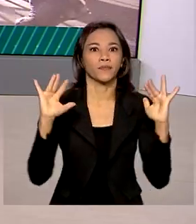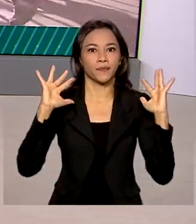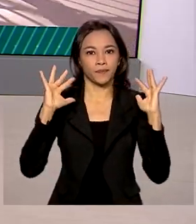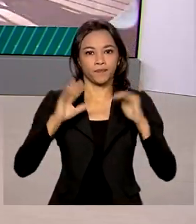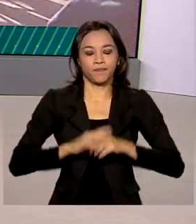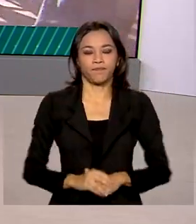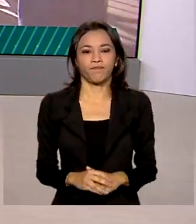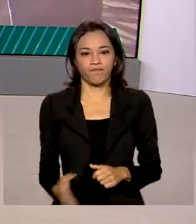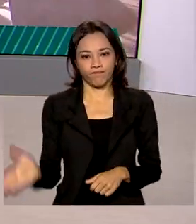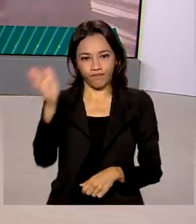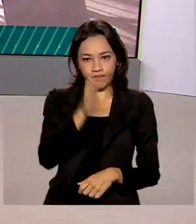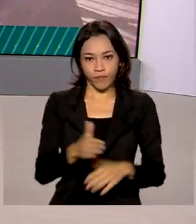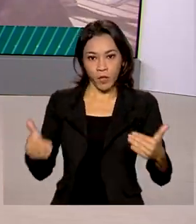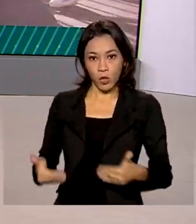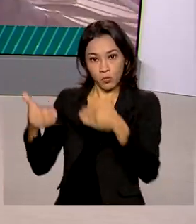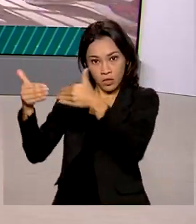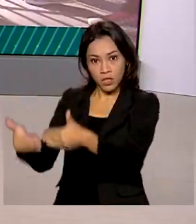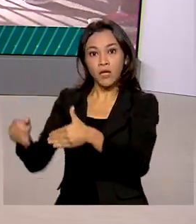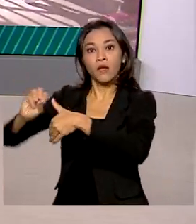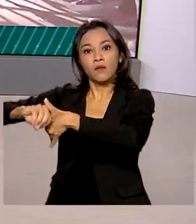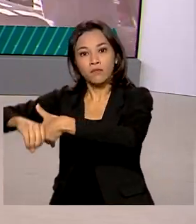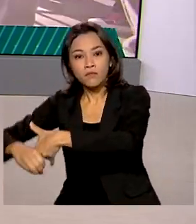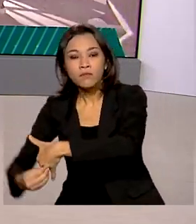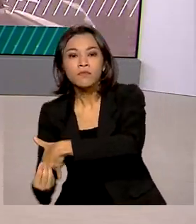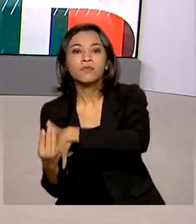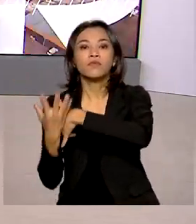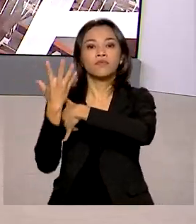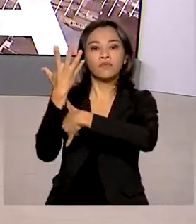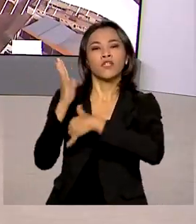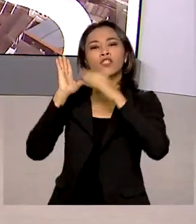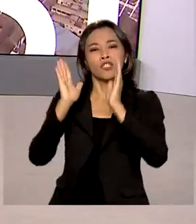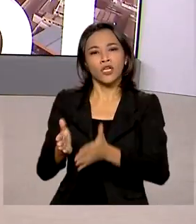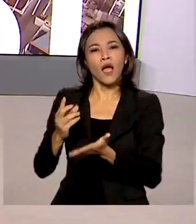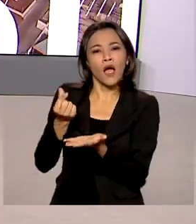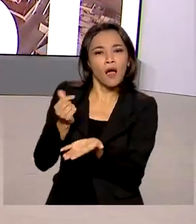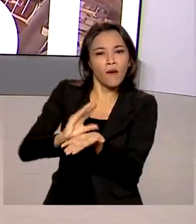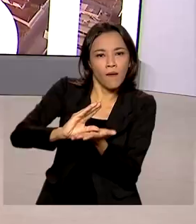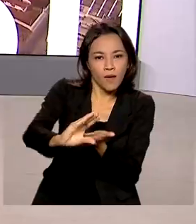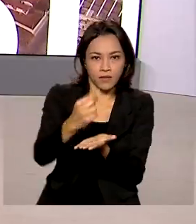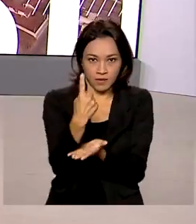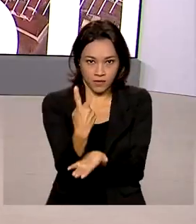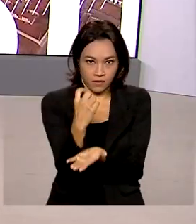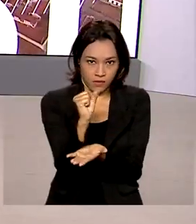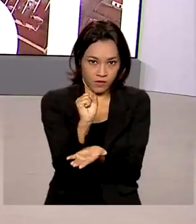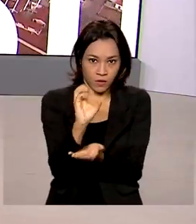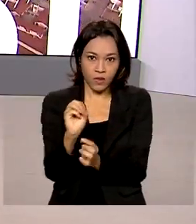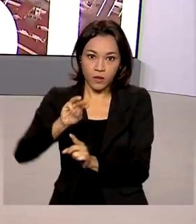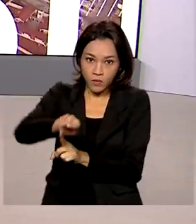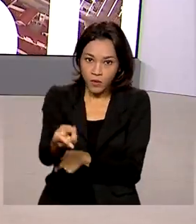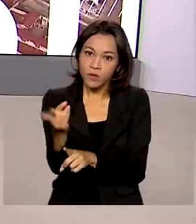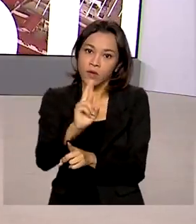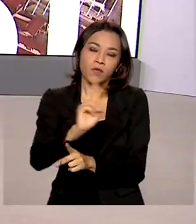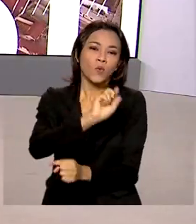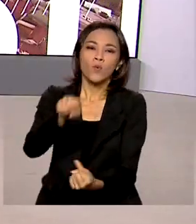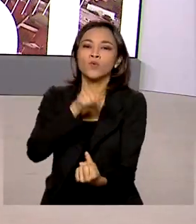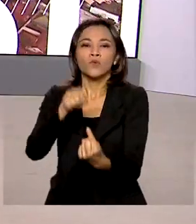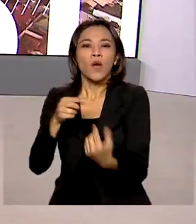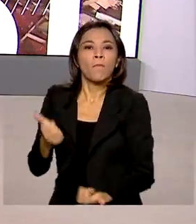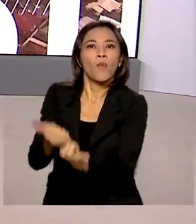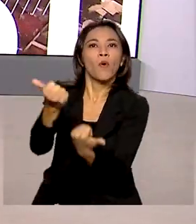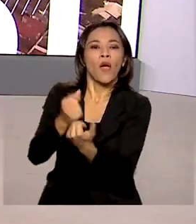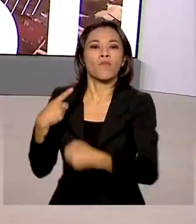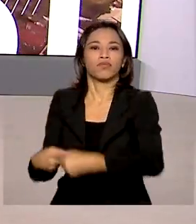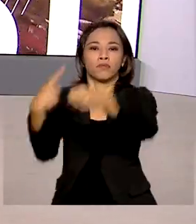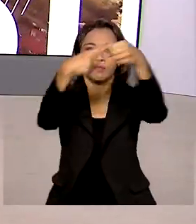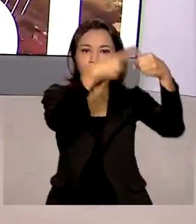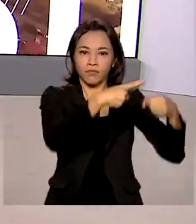E o Ministério do Meio Ambiente já investiu mais de 180 milhões de reais para apoiar municípios e consórcios de